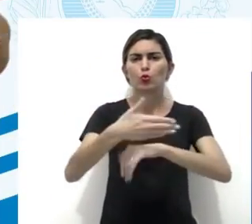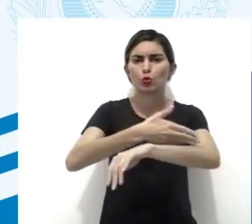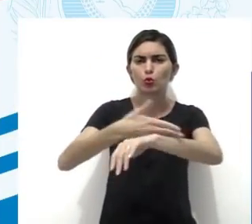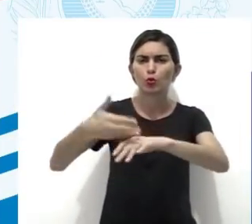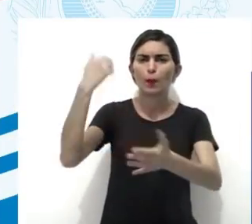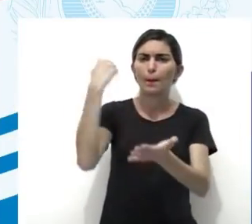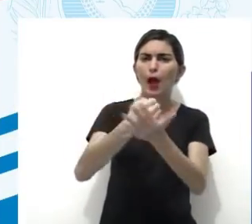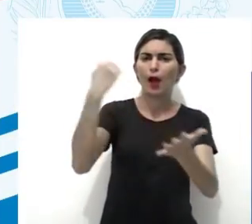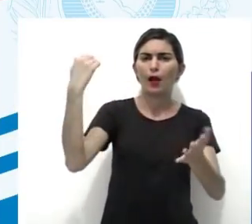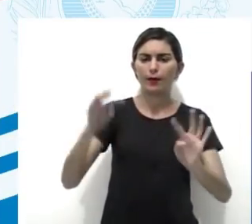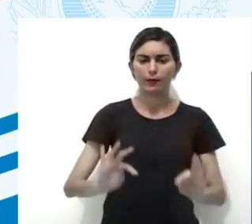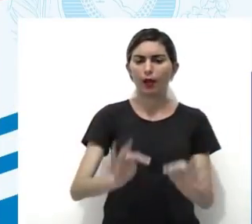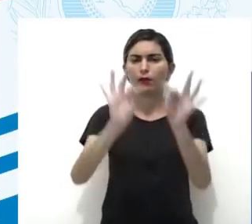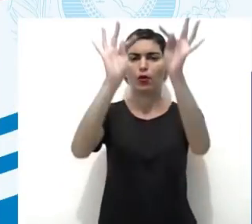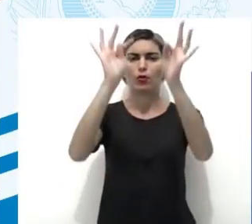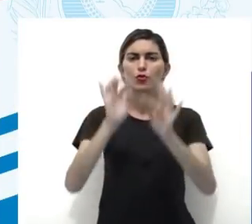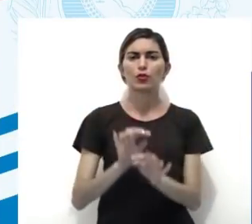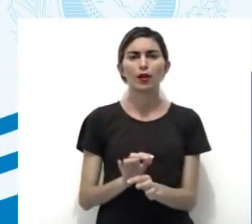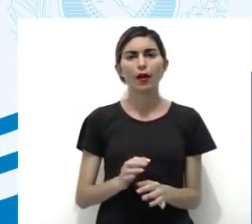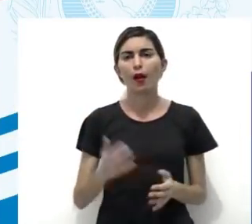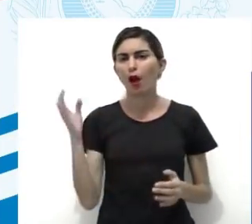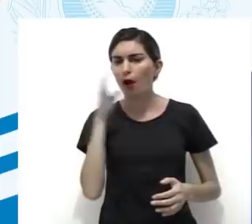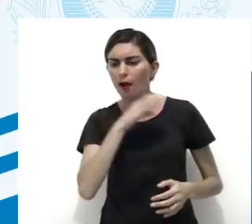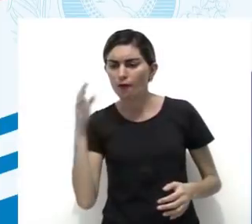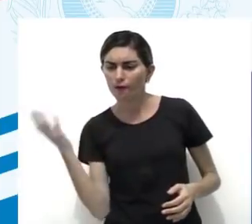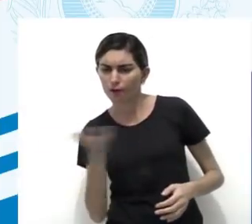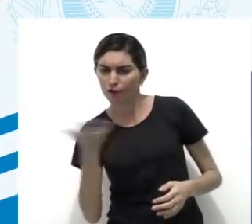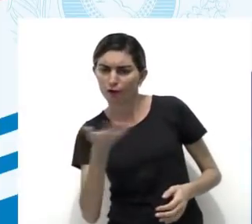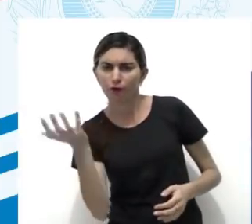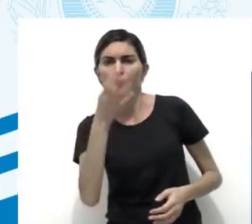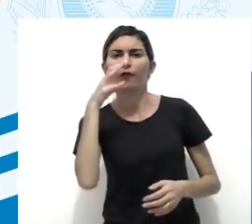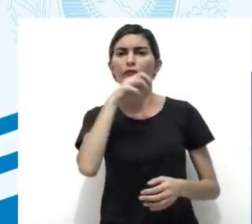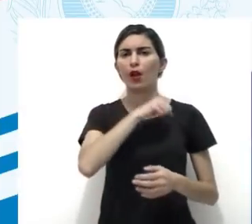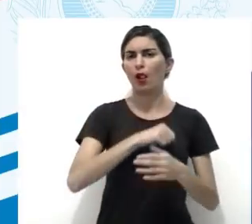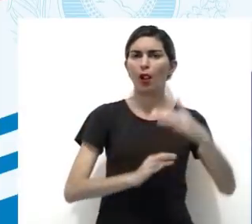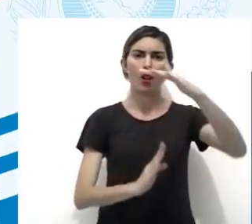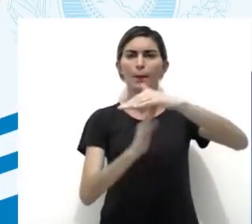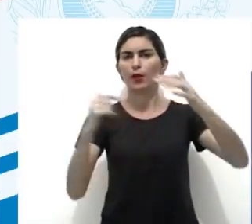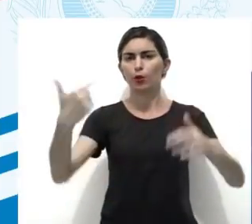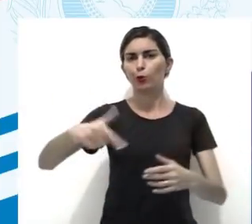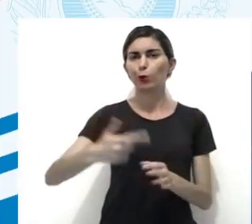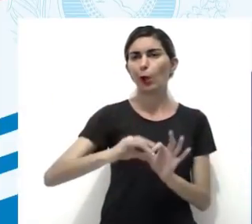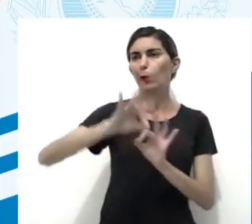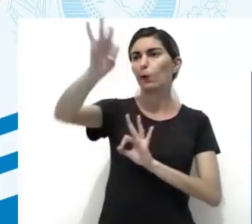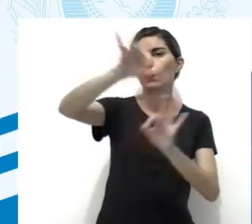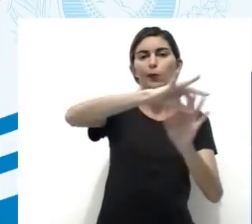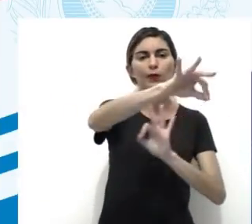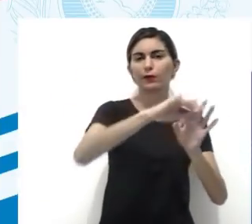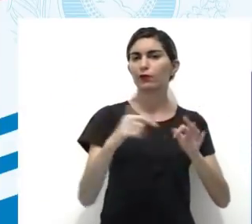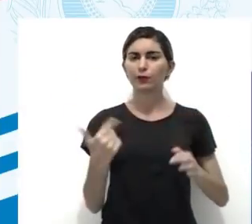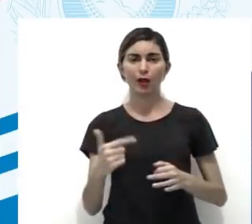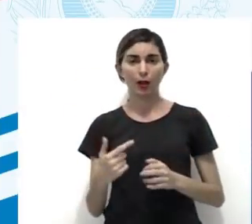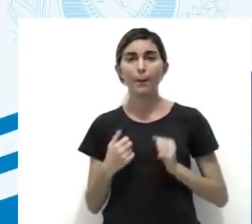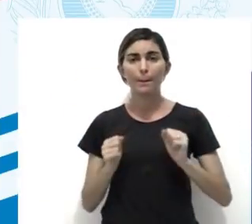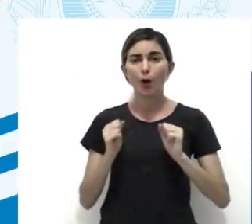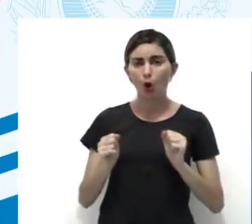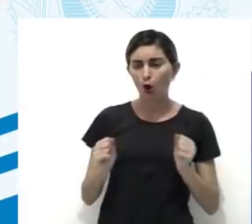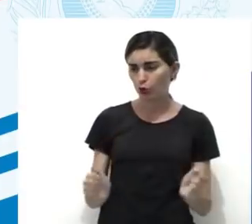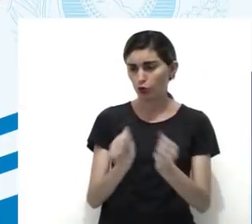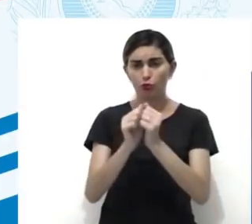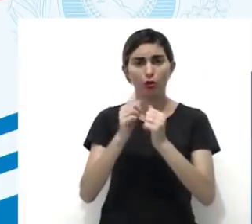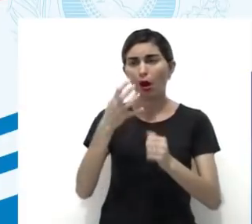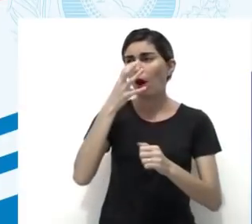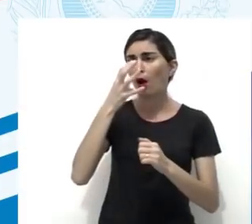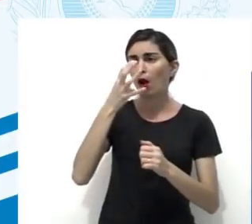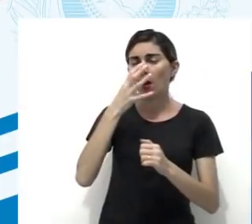marcas, tecnologias ocorre numa velocidade sem limites de distância. Então a gente pode acompanhar